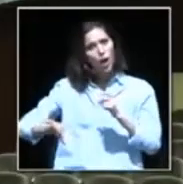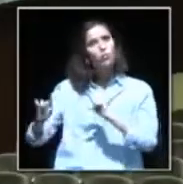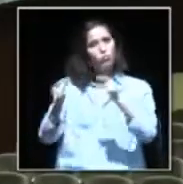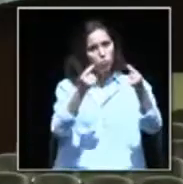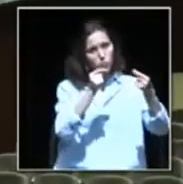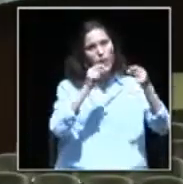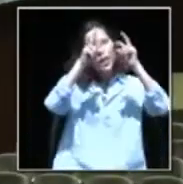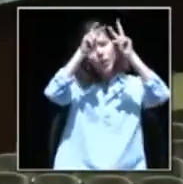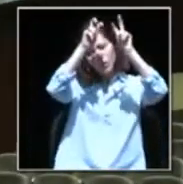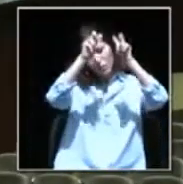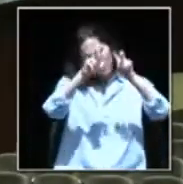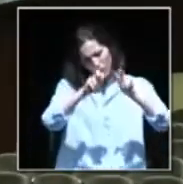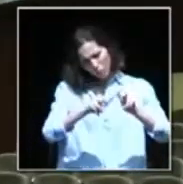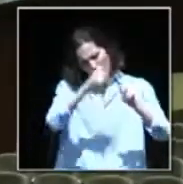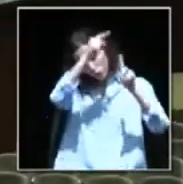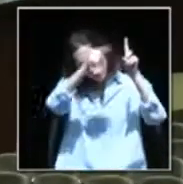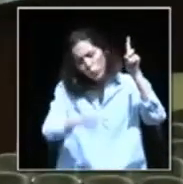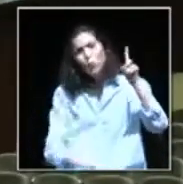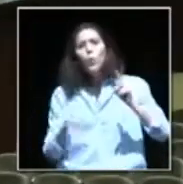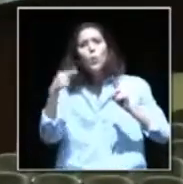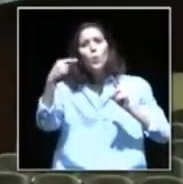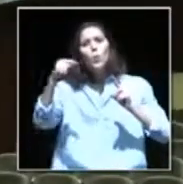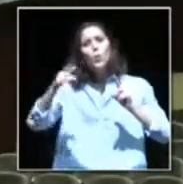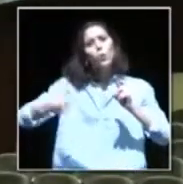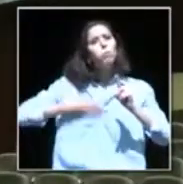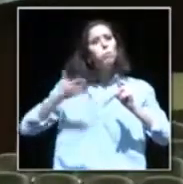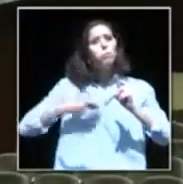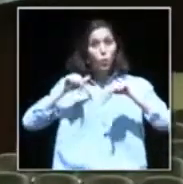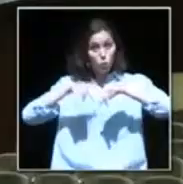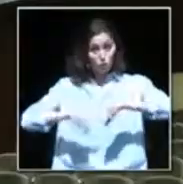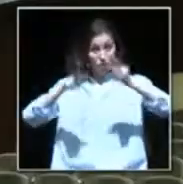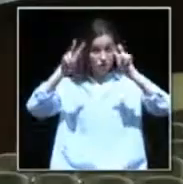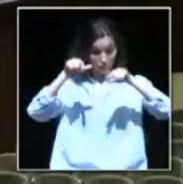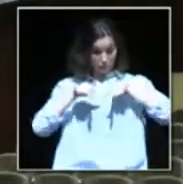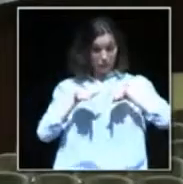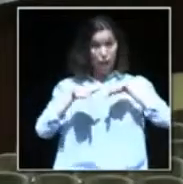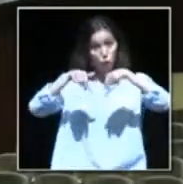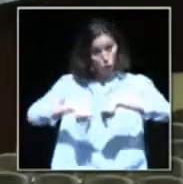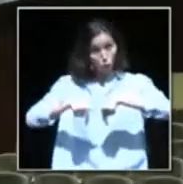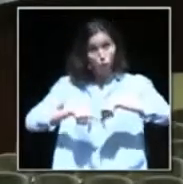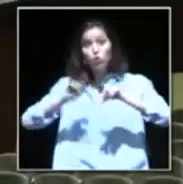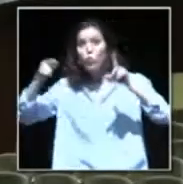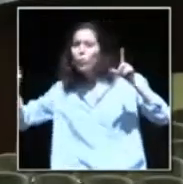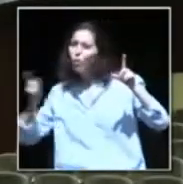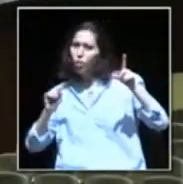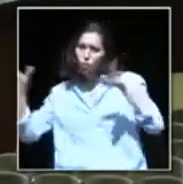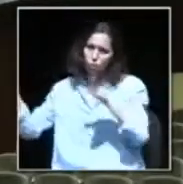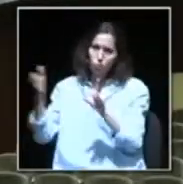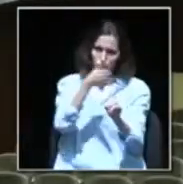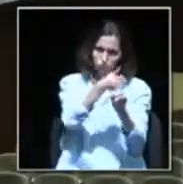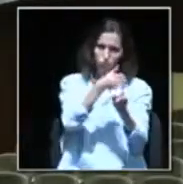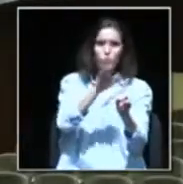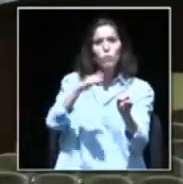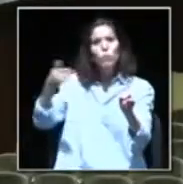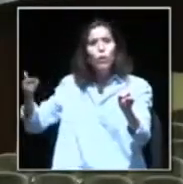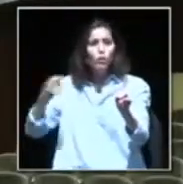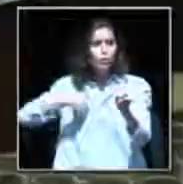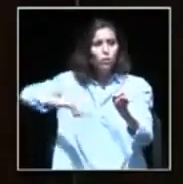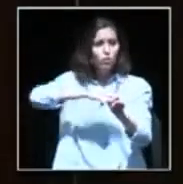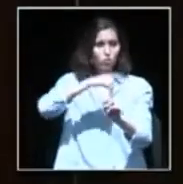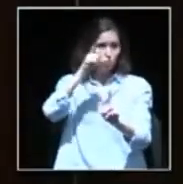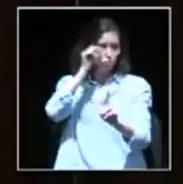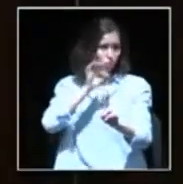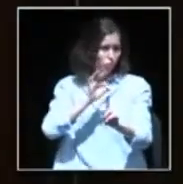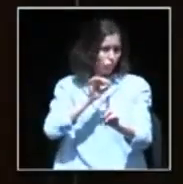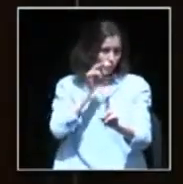assuntos, à exceção daquele que está a ser discutido, mas hoje é sobre este assunto que estamos a discutir e não é qualquer outro. E como o Sr. Vereador sabe, os verdes não têm qualquer problema em